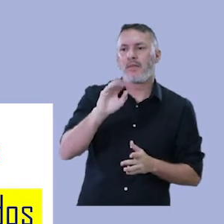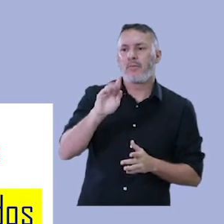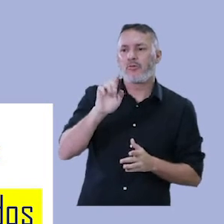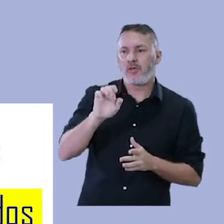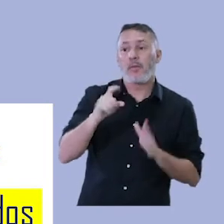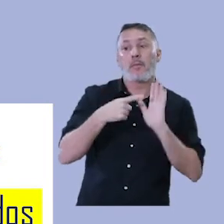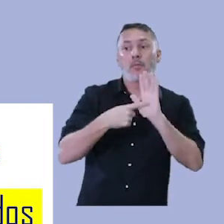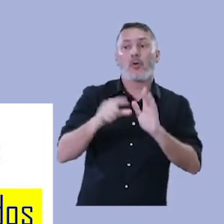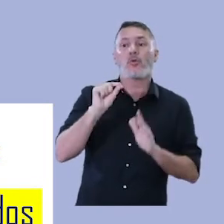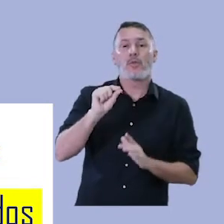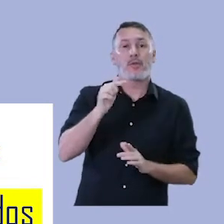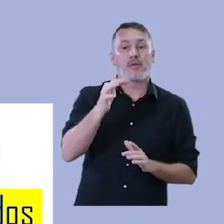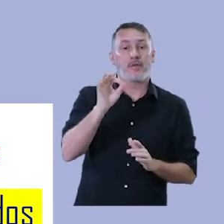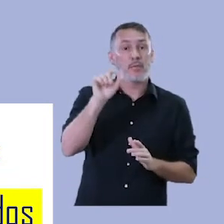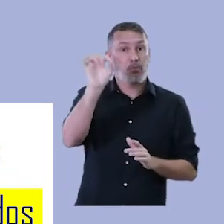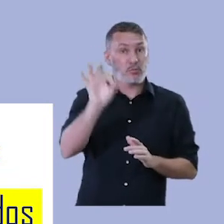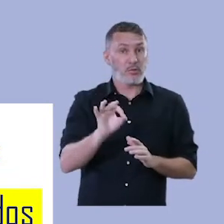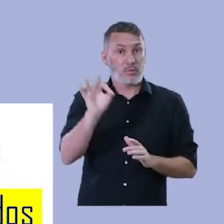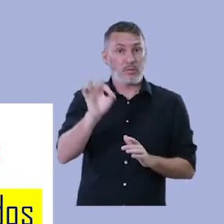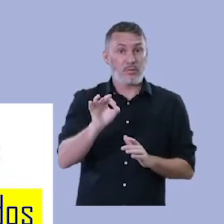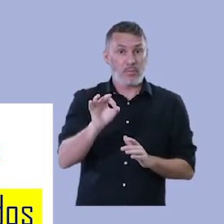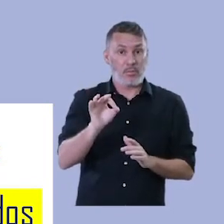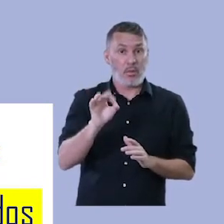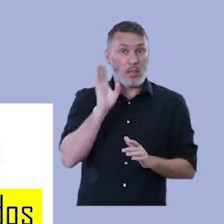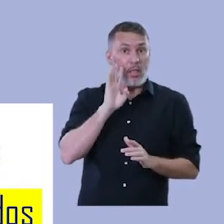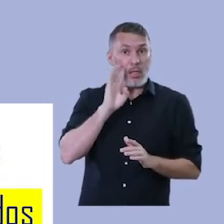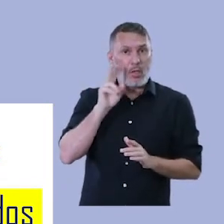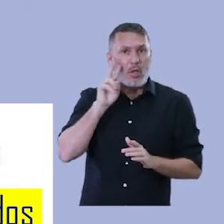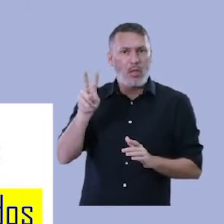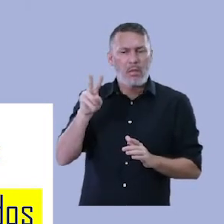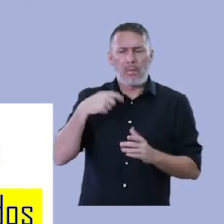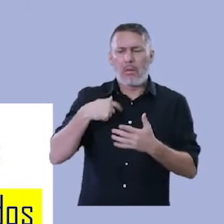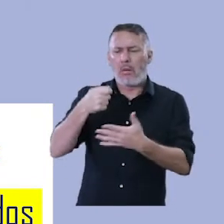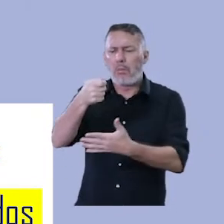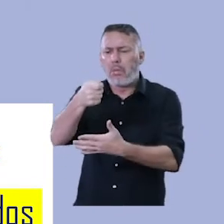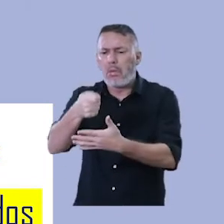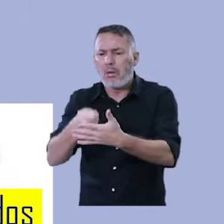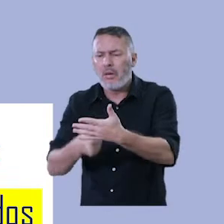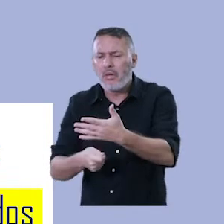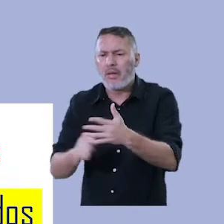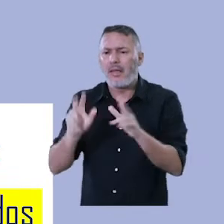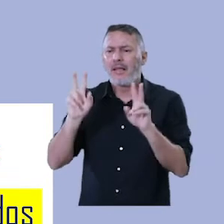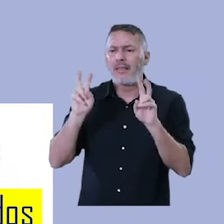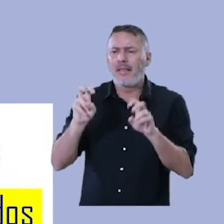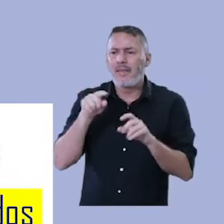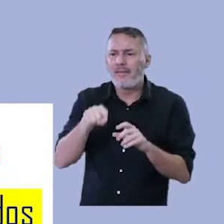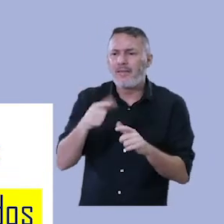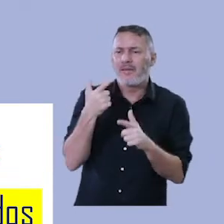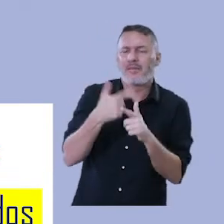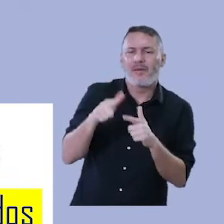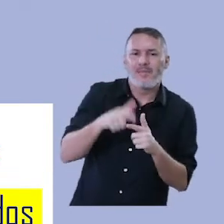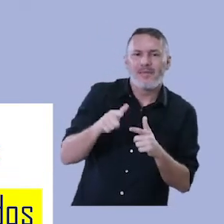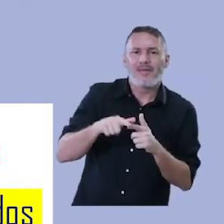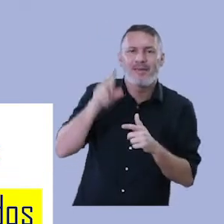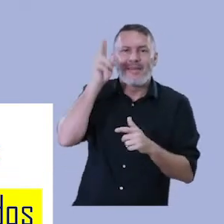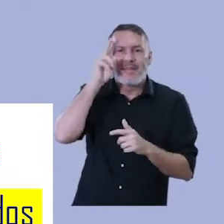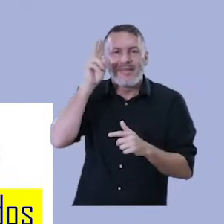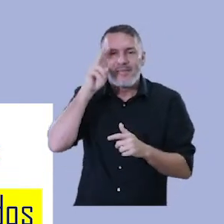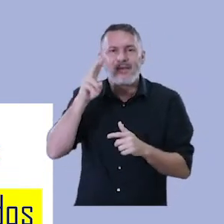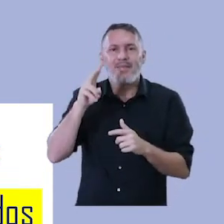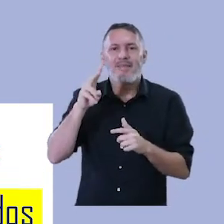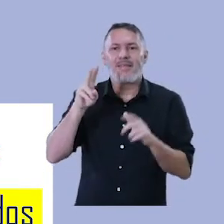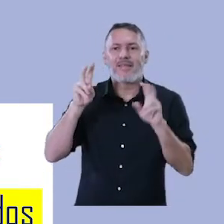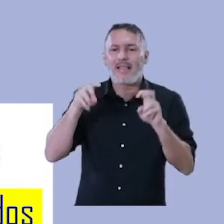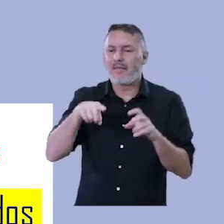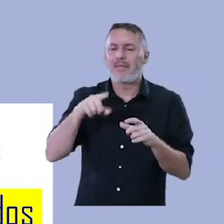IBGE revelam que cerca de 70%, olha que legal, antes de eu começar a falar sobre a questão,